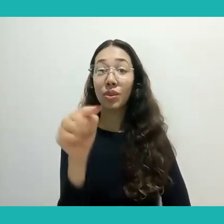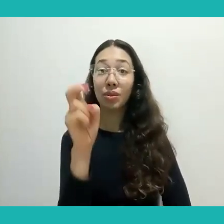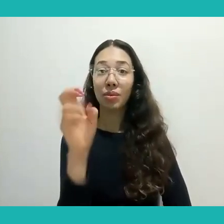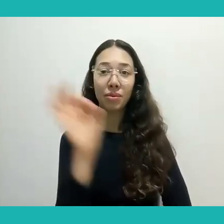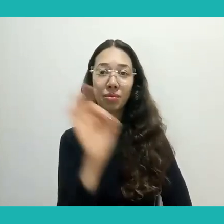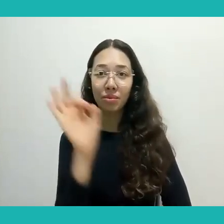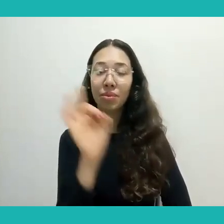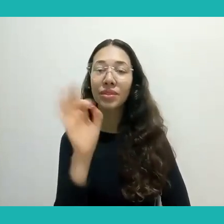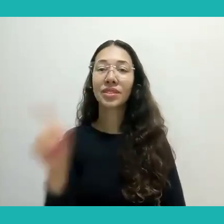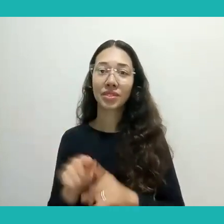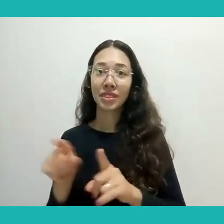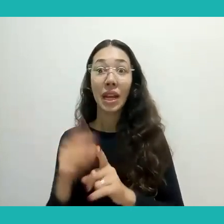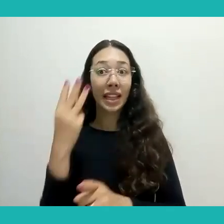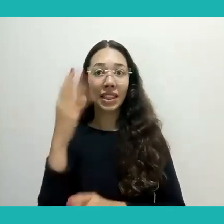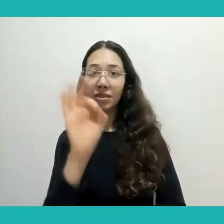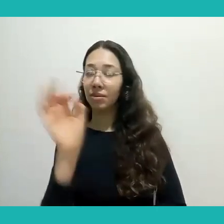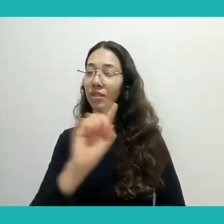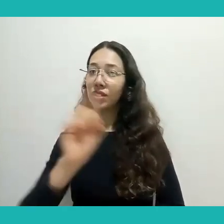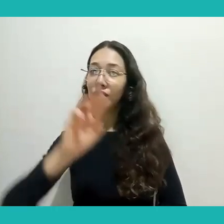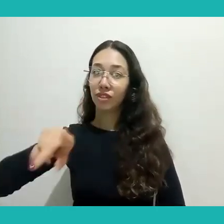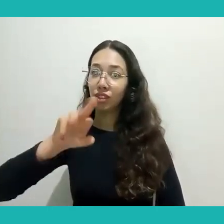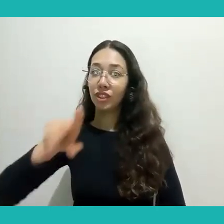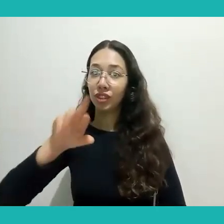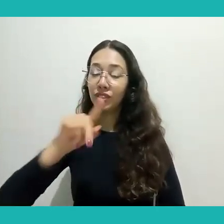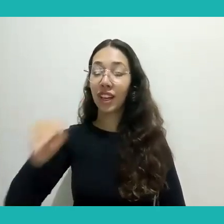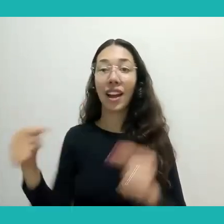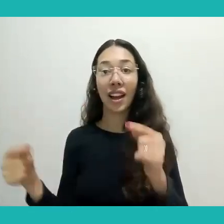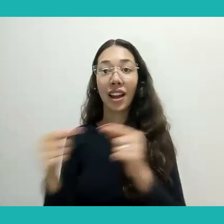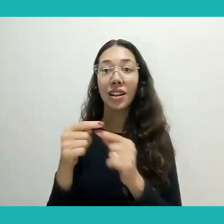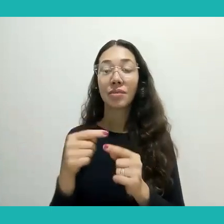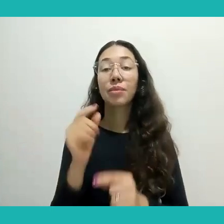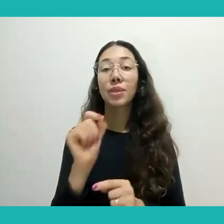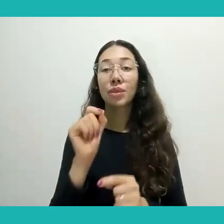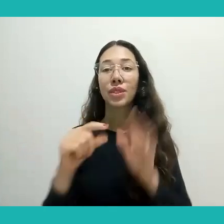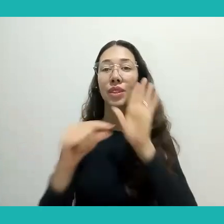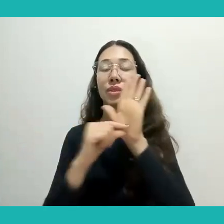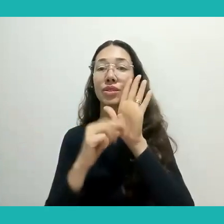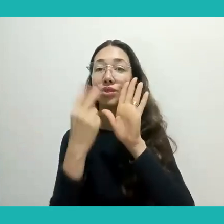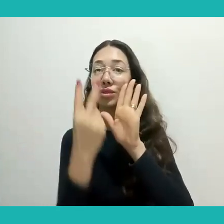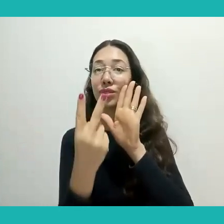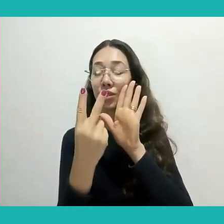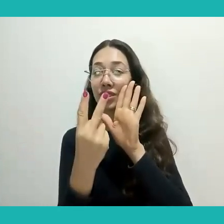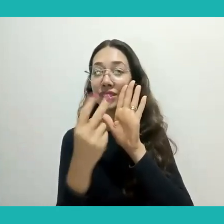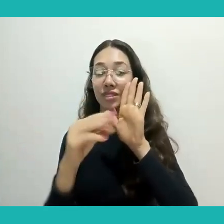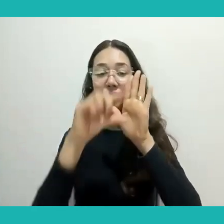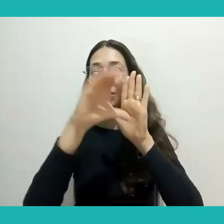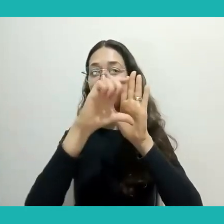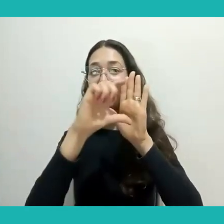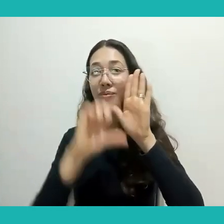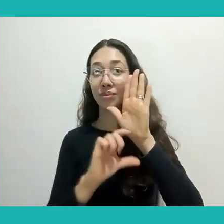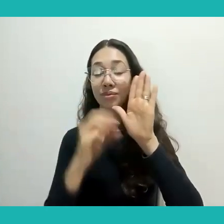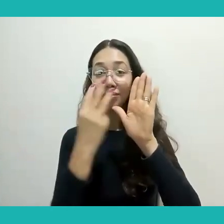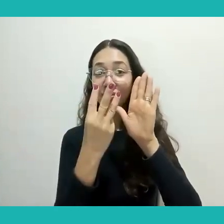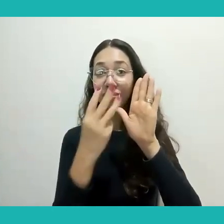1,5%, né? E não a de 3%. Ela vai estar abrangida pelo inciso 2 do parágrafo 3º do artigo